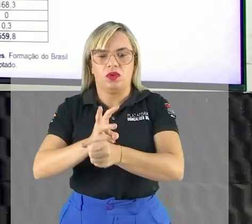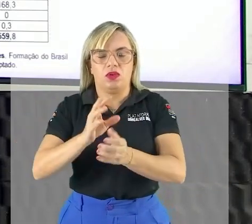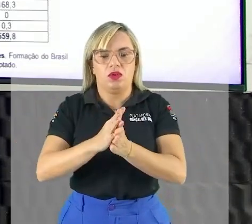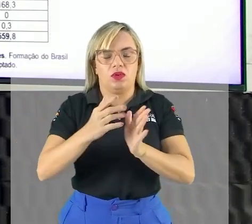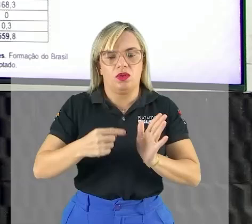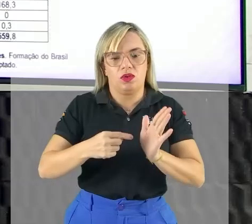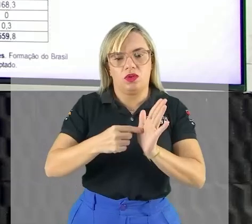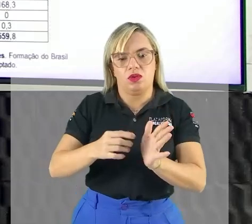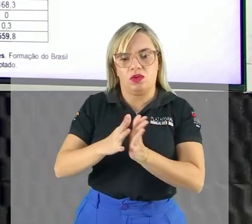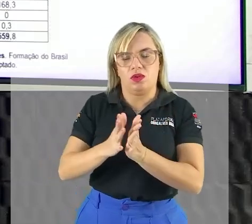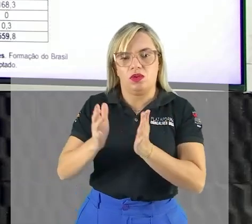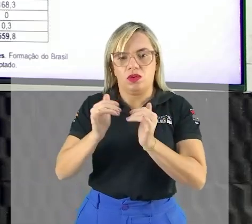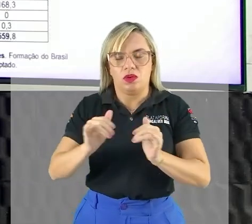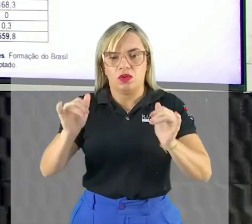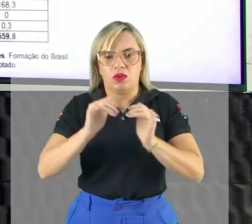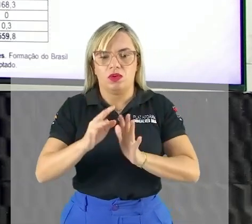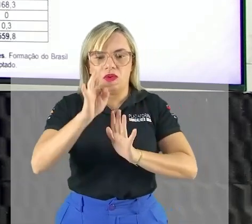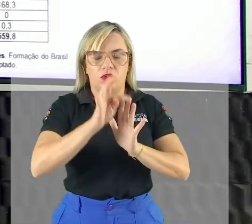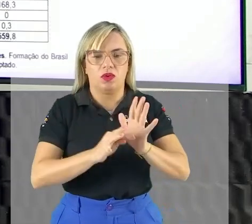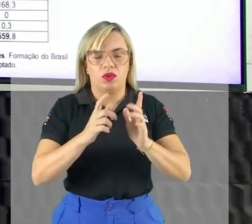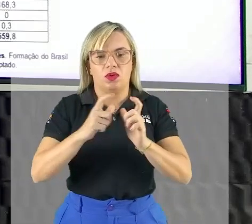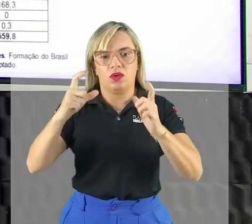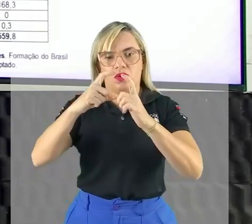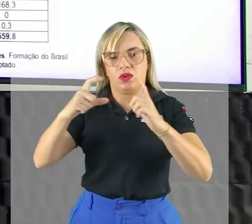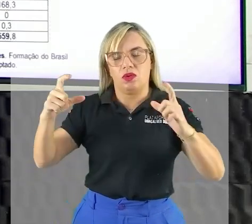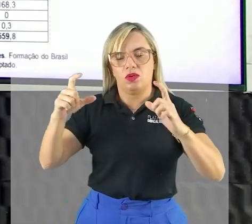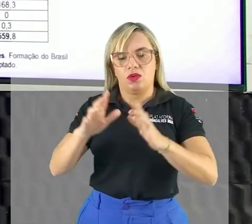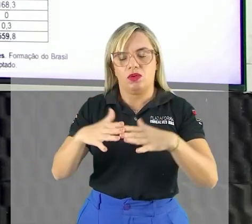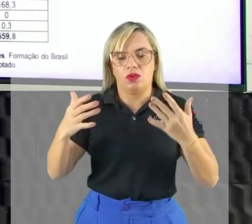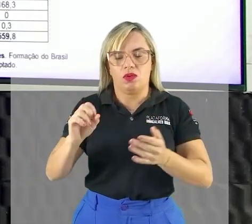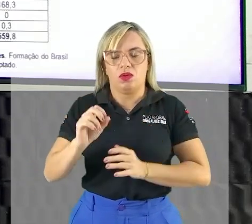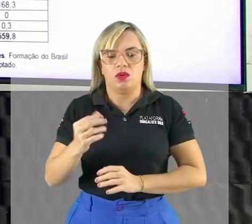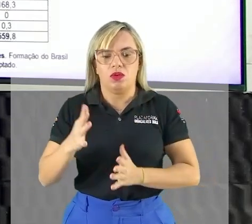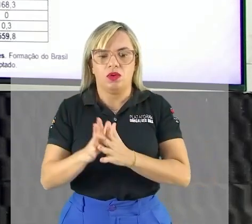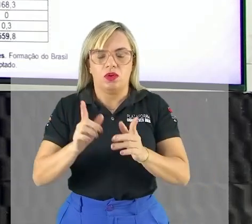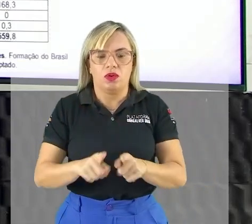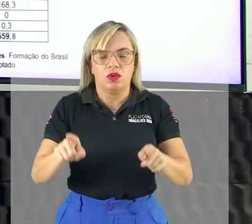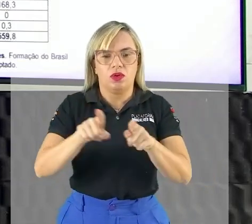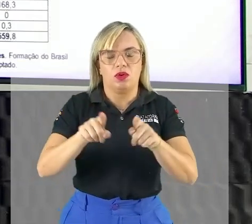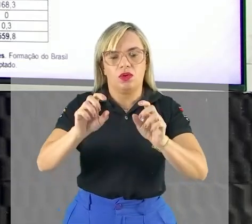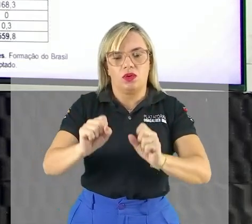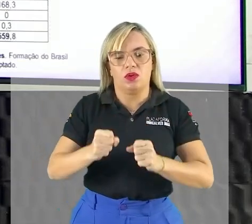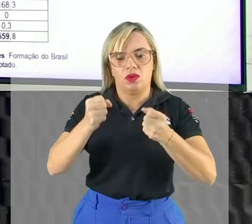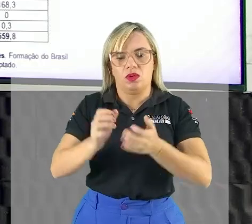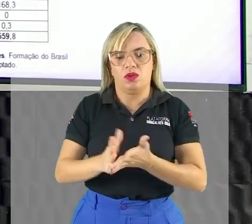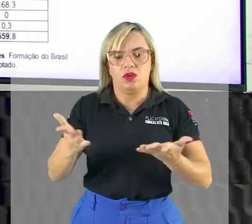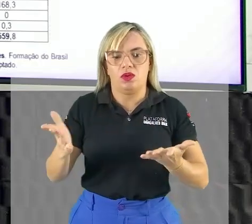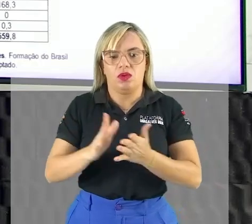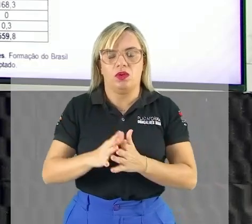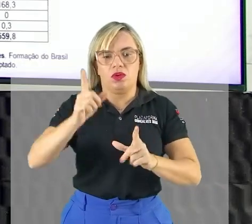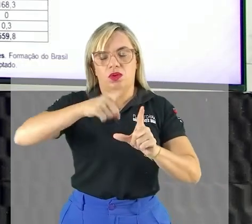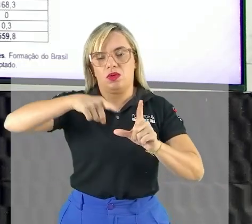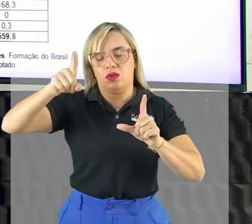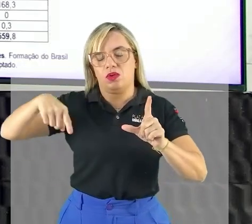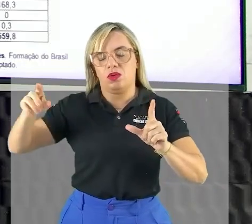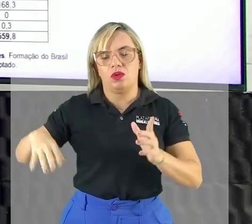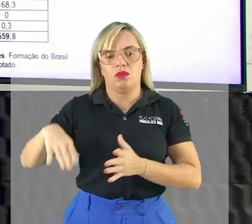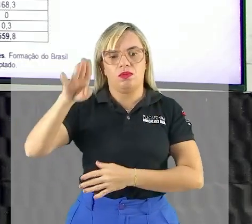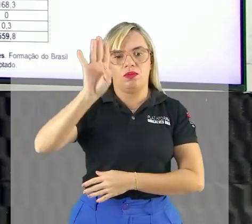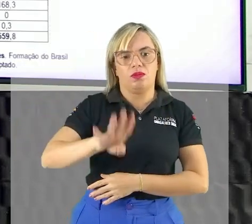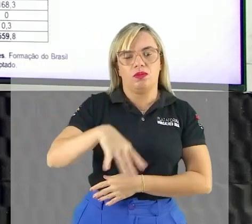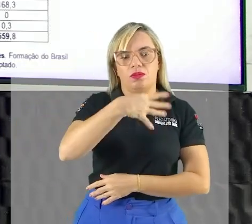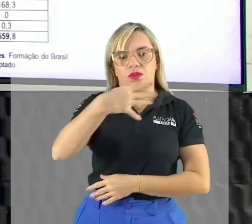um enunciado um trecho de um texto ou também Podem trazer gráficos quadros